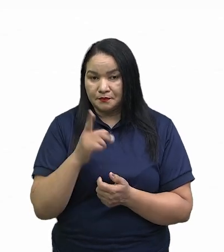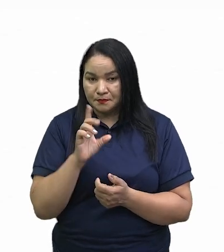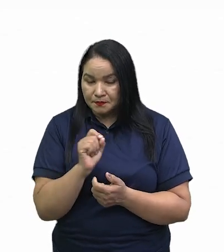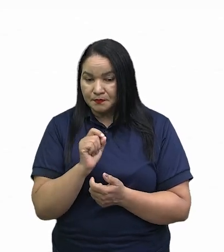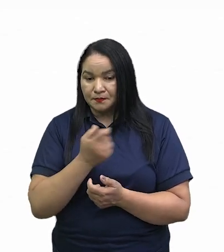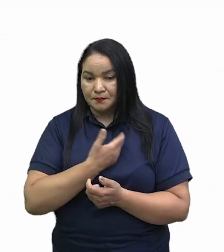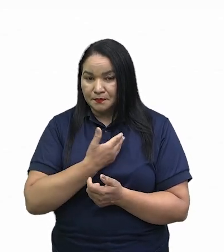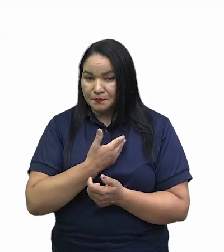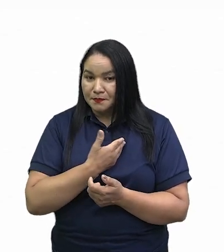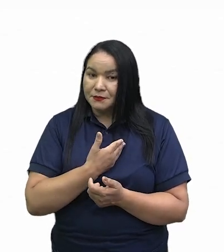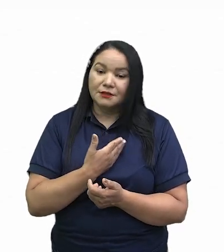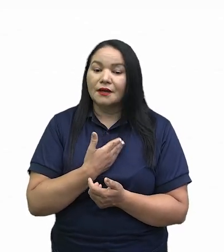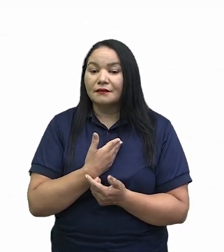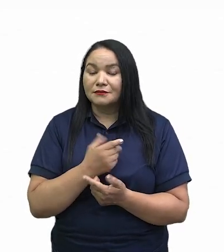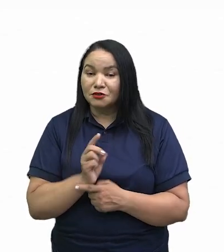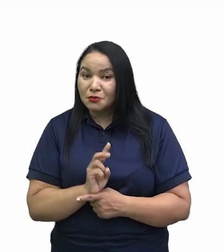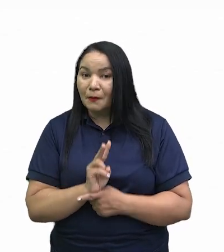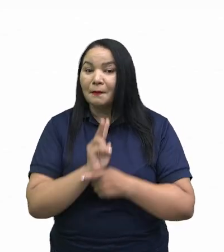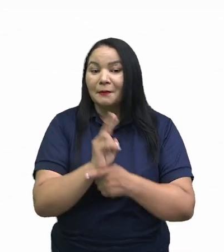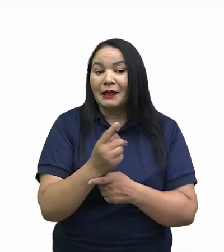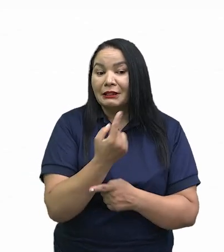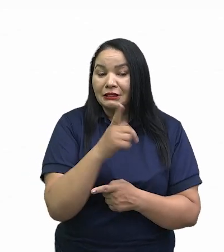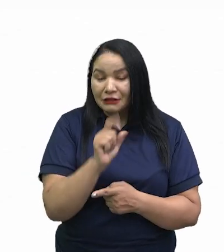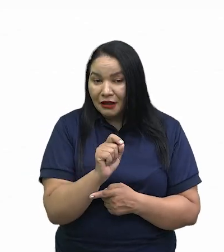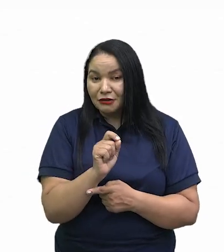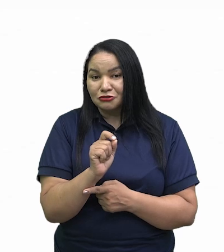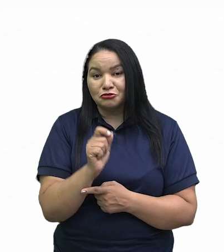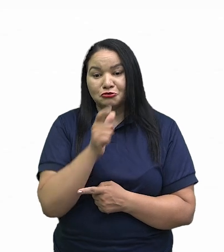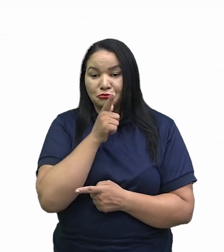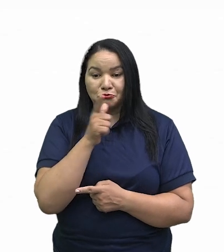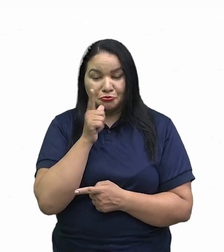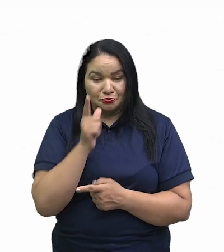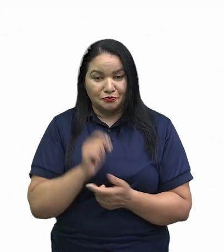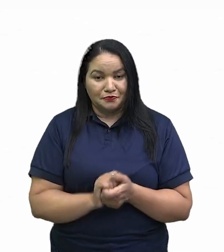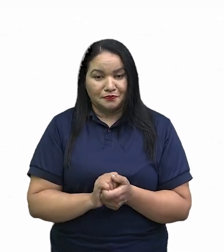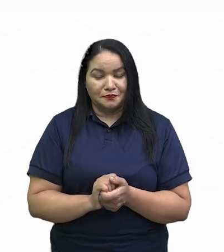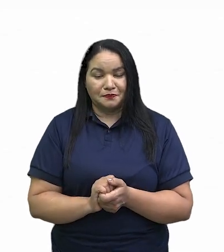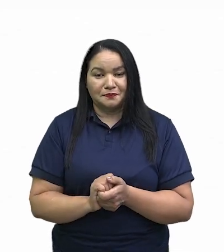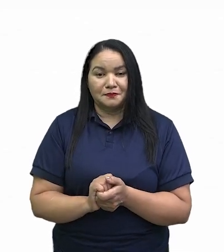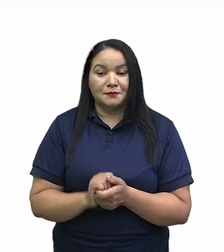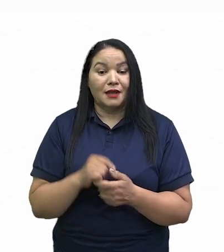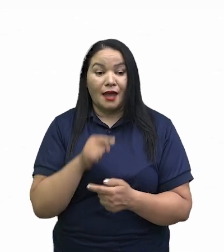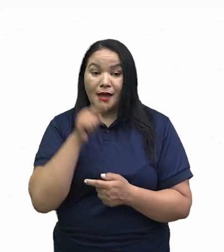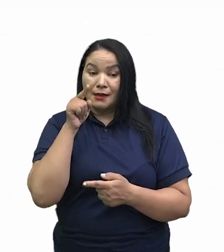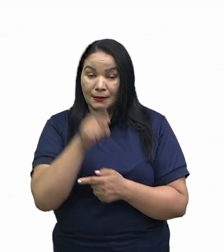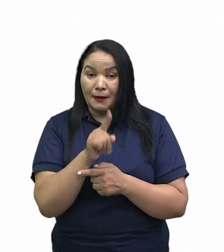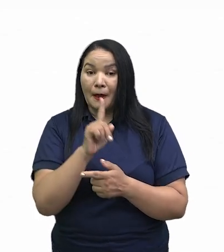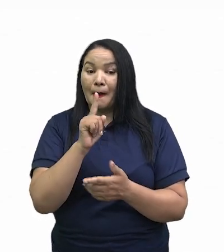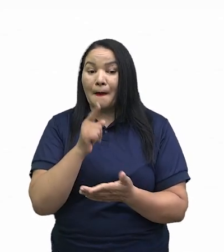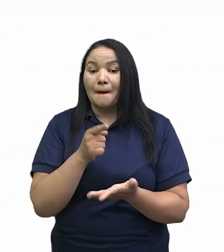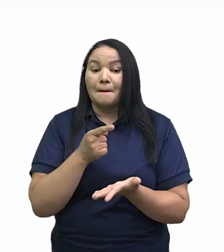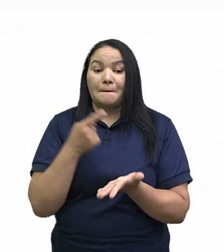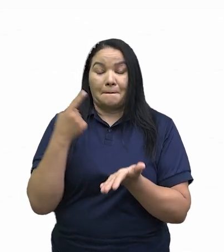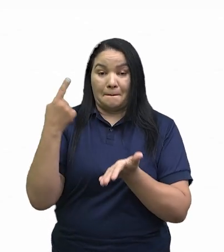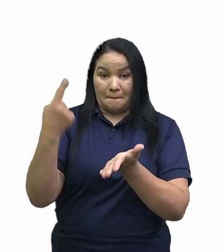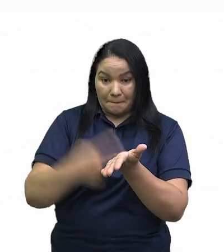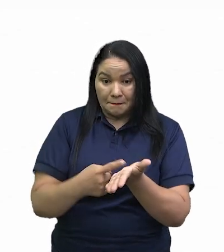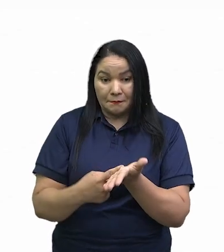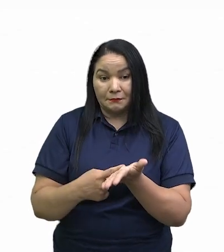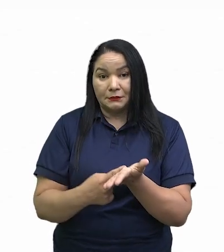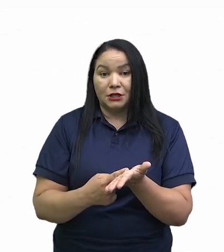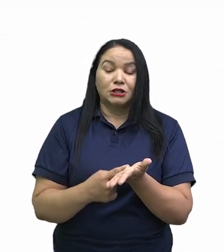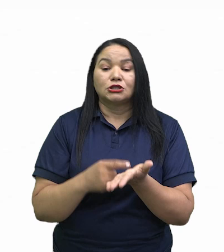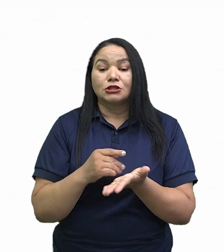para um amigo. 10 lanches. Olha só, não é pouca coisa, não. E ele promete devolver um lanche a